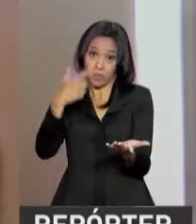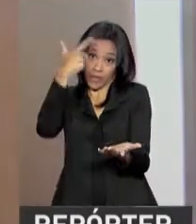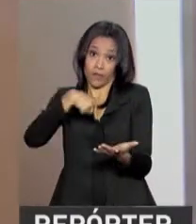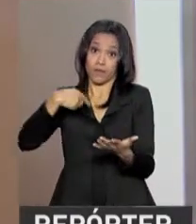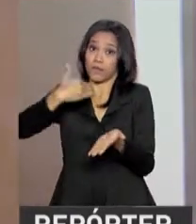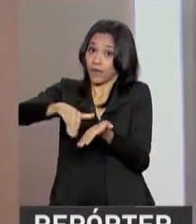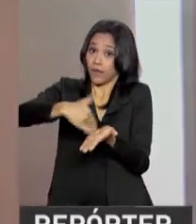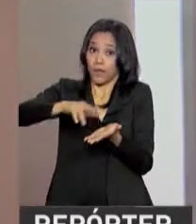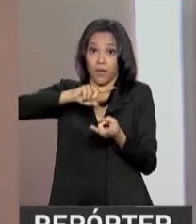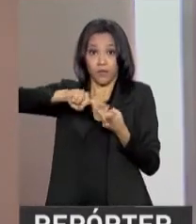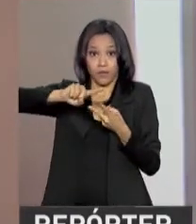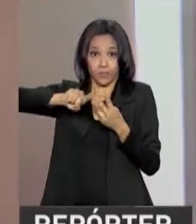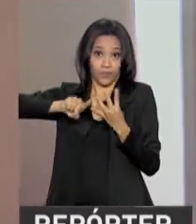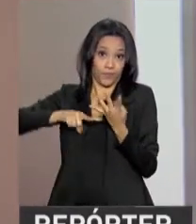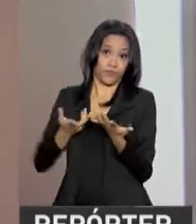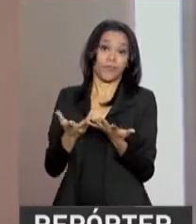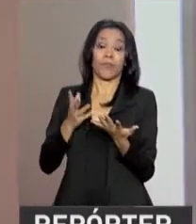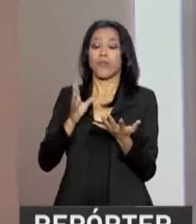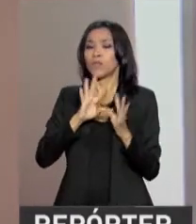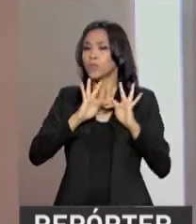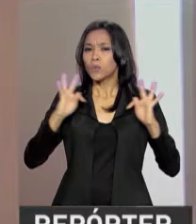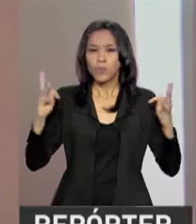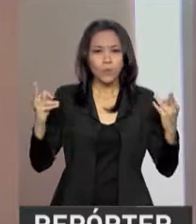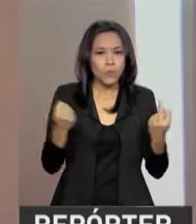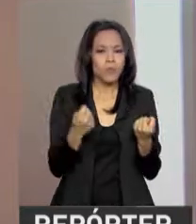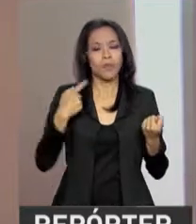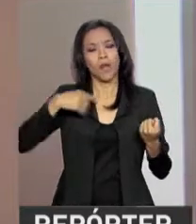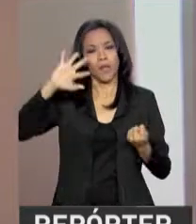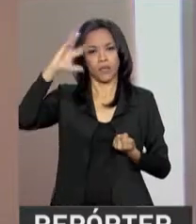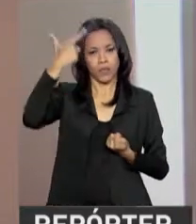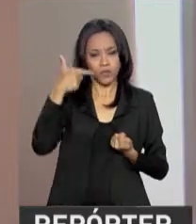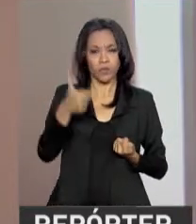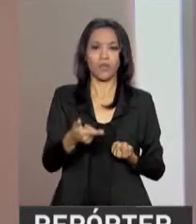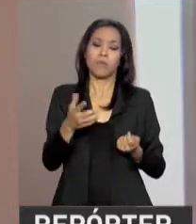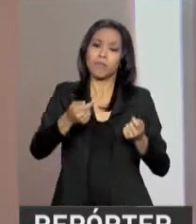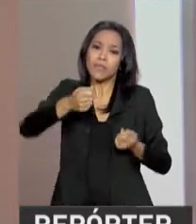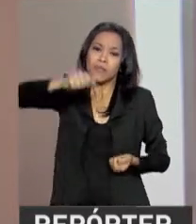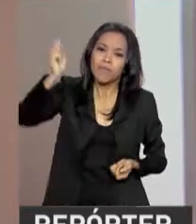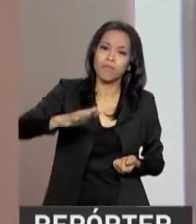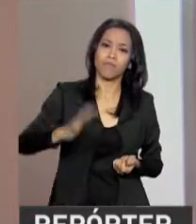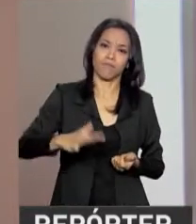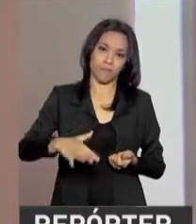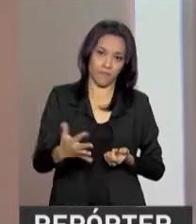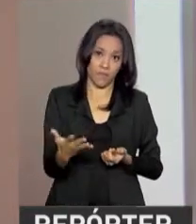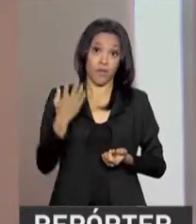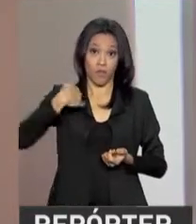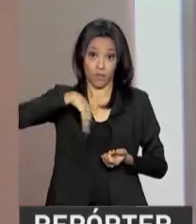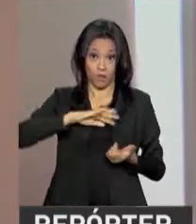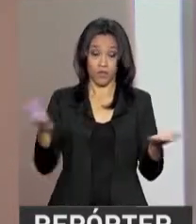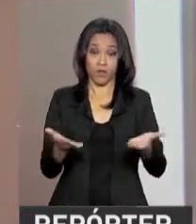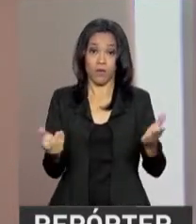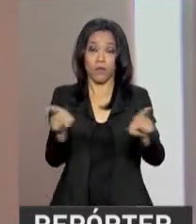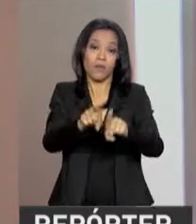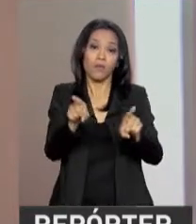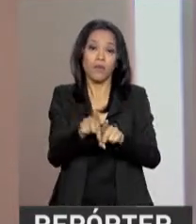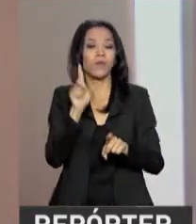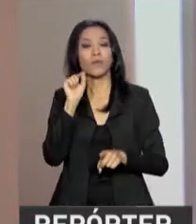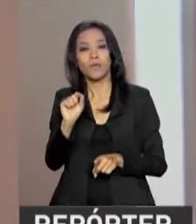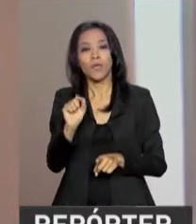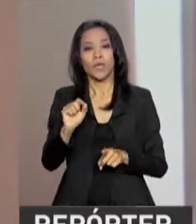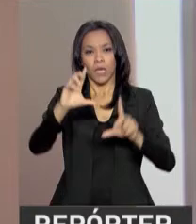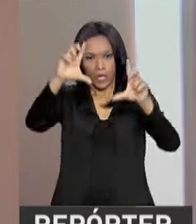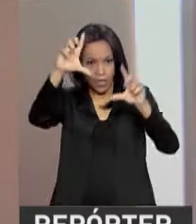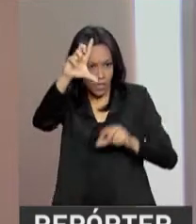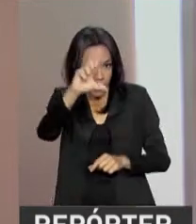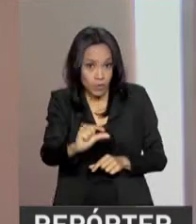todas as alternativas que podem existir para melhor atender o cidadão com o menor custo possível. Estamos olhando agora também a parte de